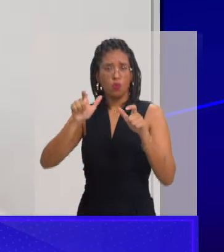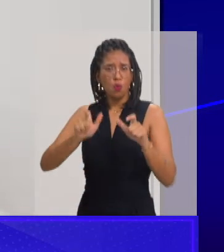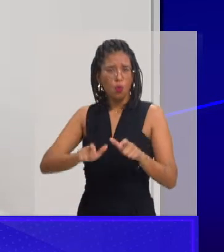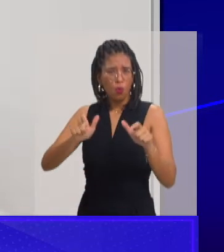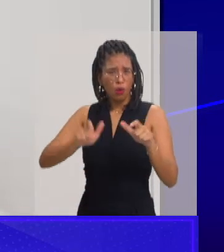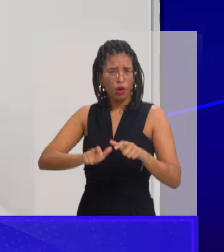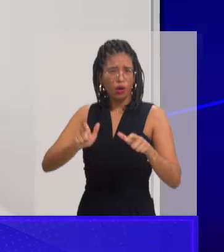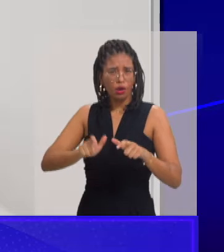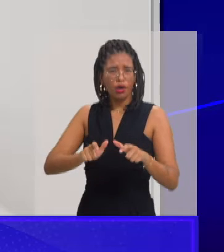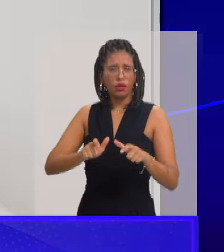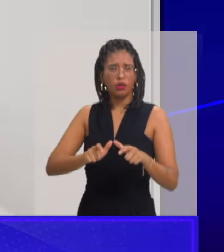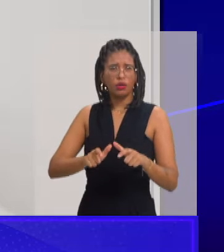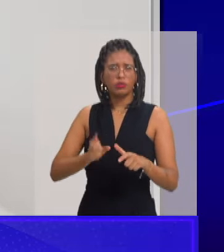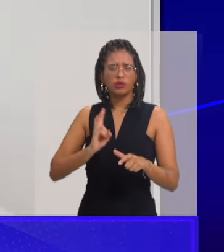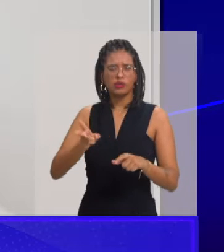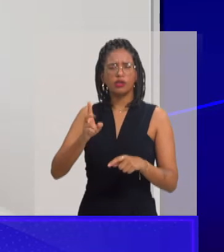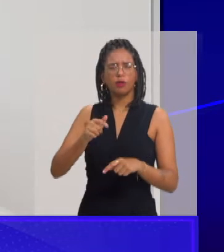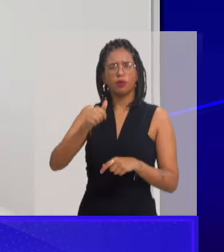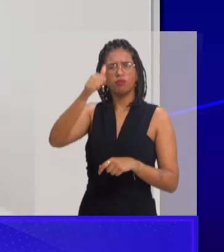acelerado. E